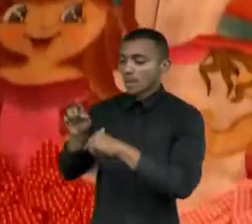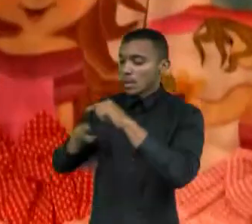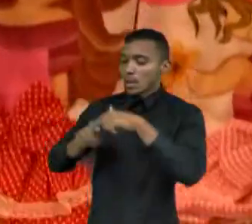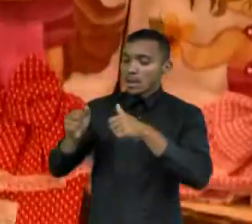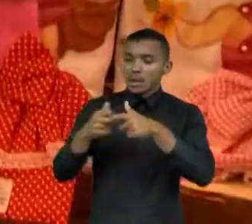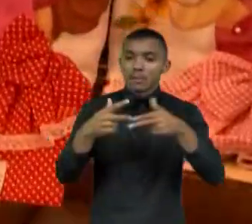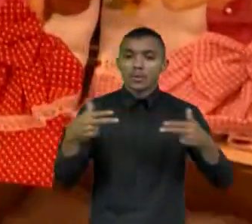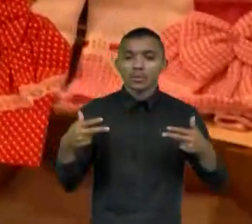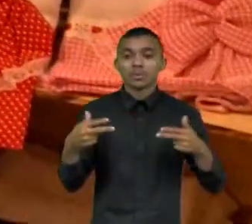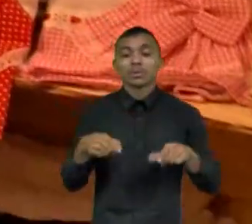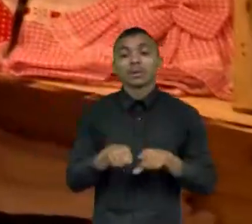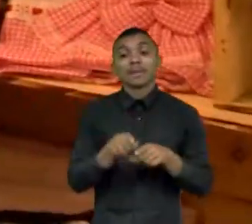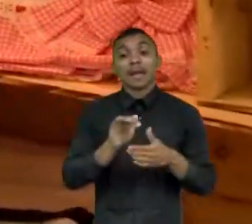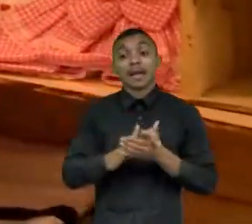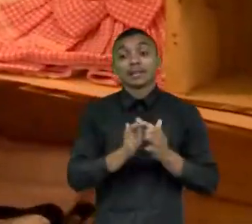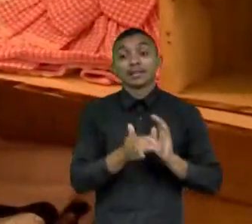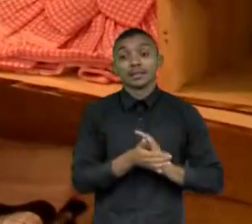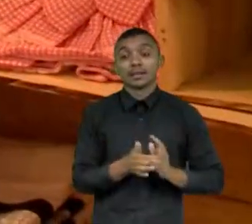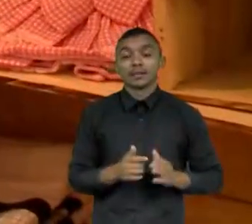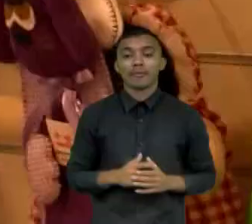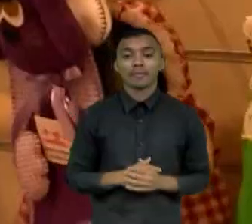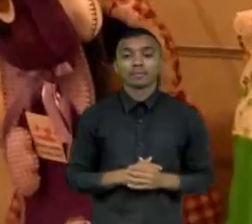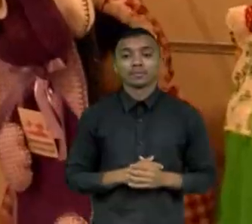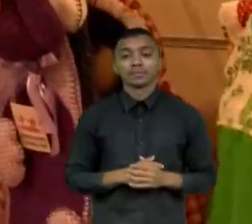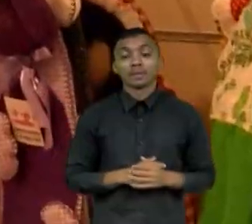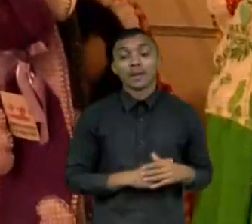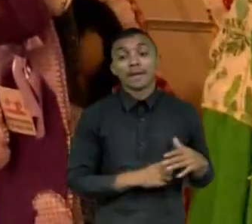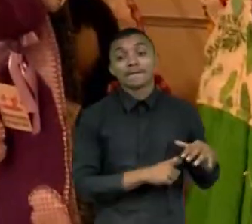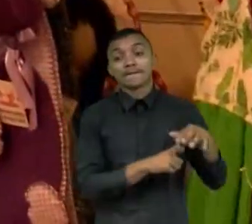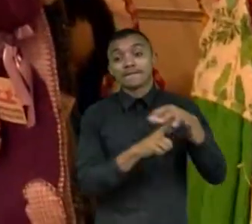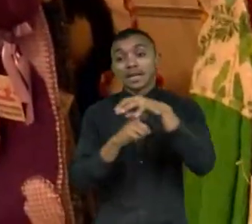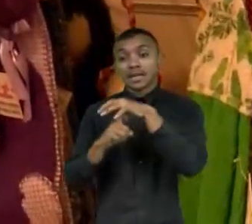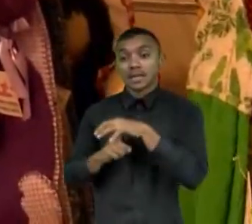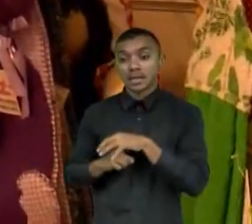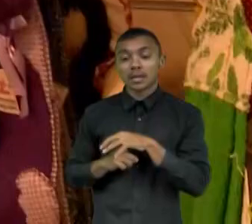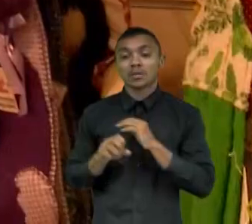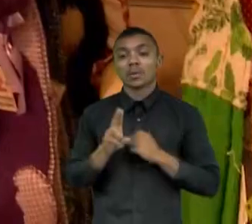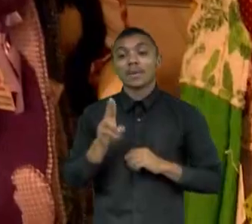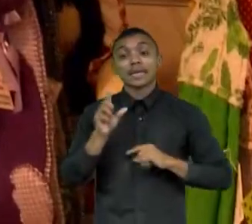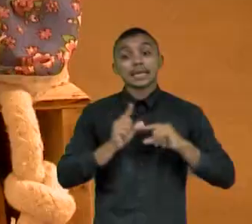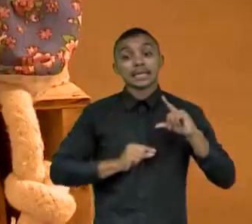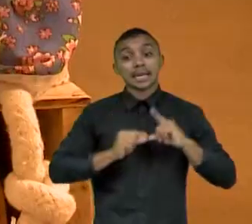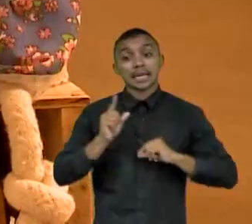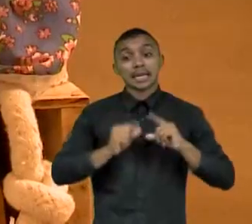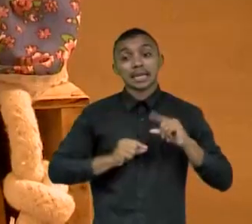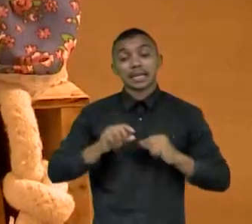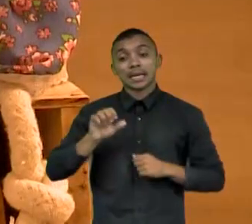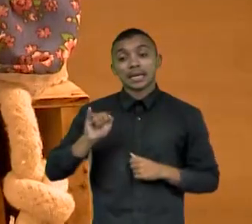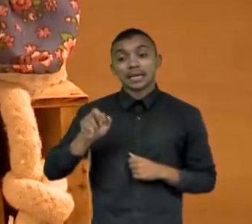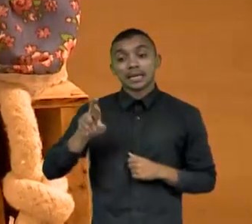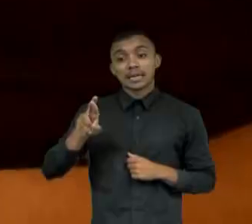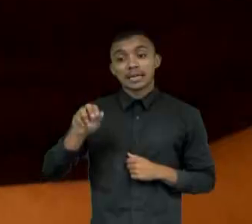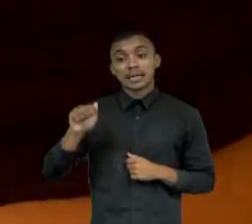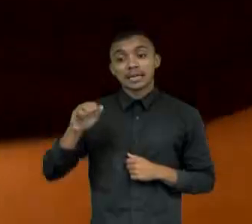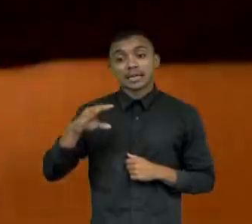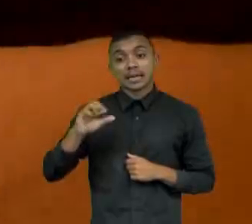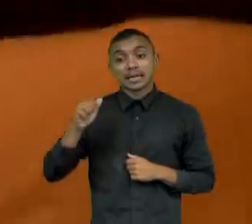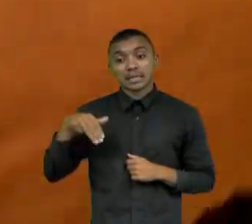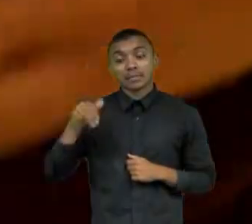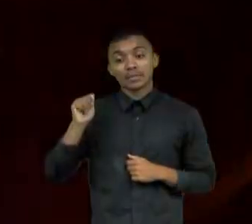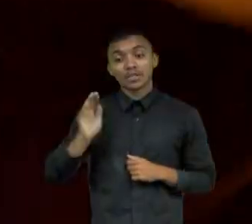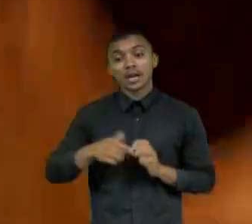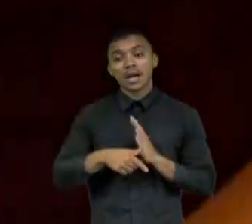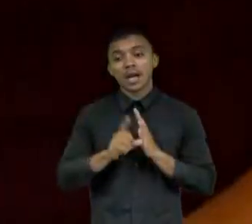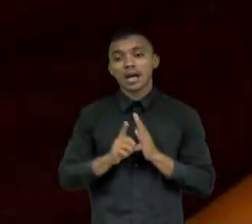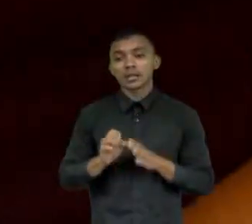trabalhos manuais e artesanatos. A feira leva o nome da Rede Estrela de Iracema, que desde 2005 vem contribuindo